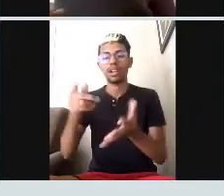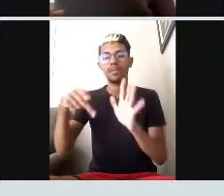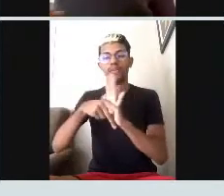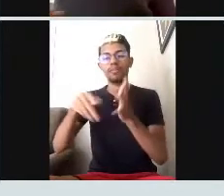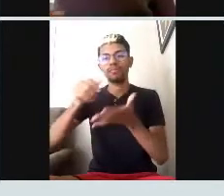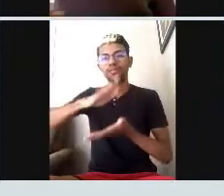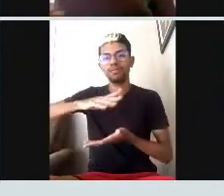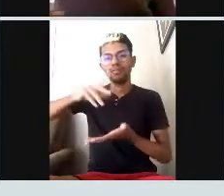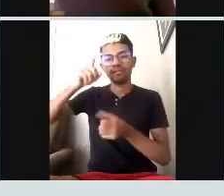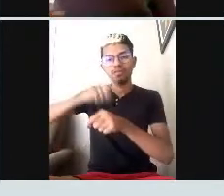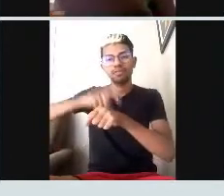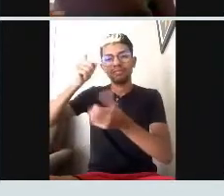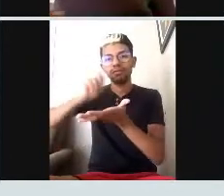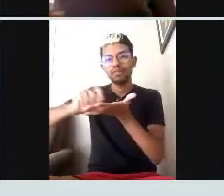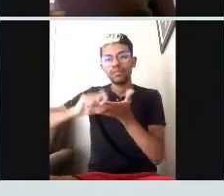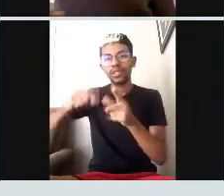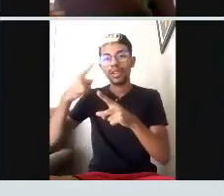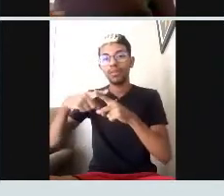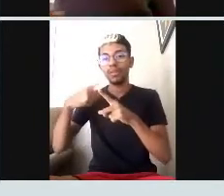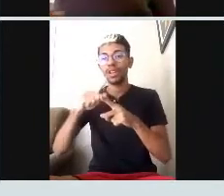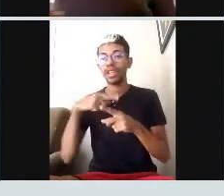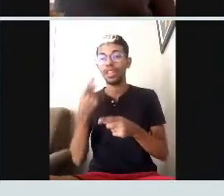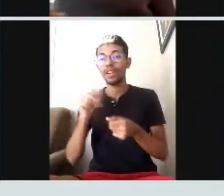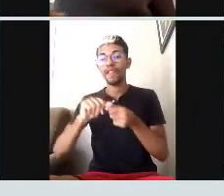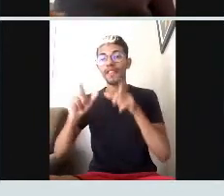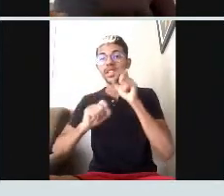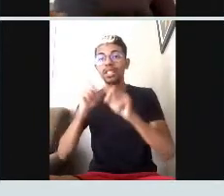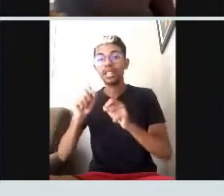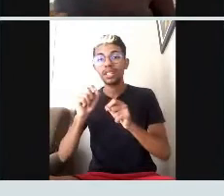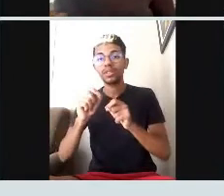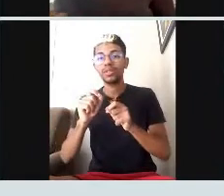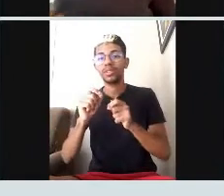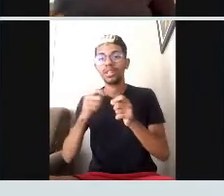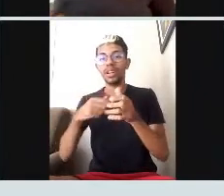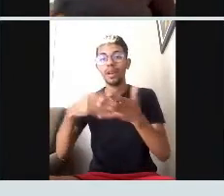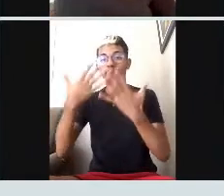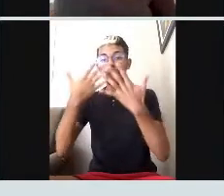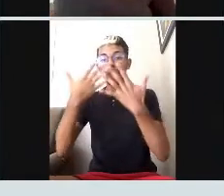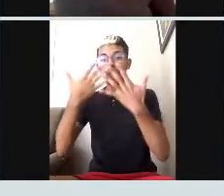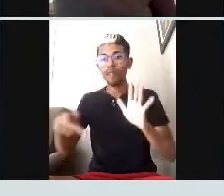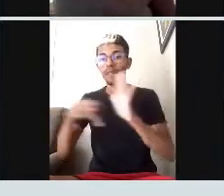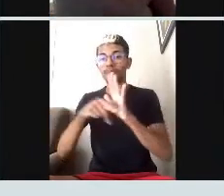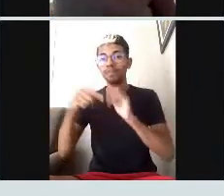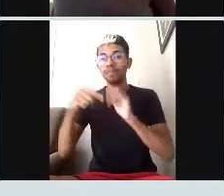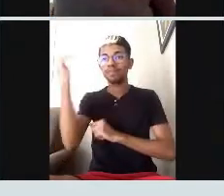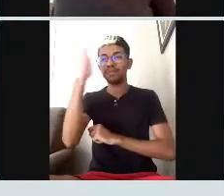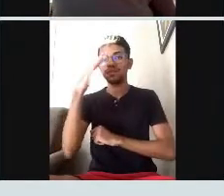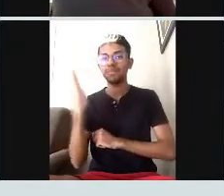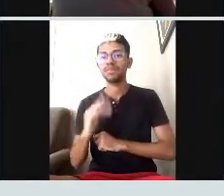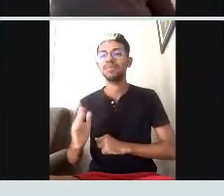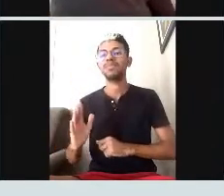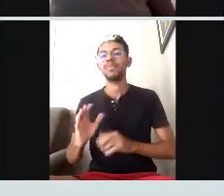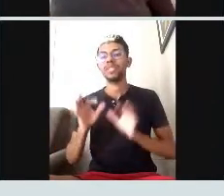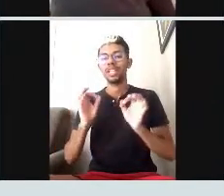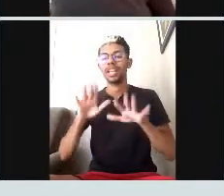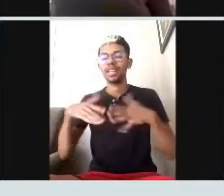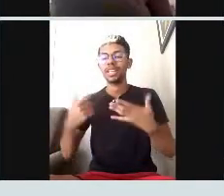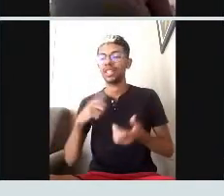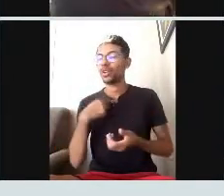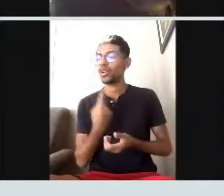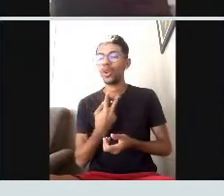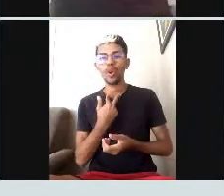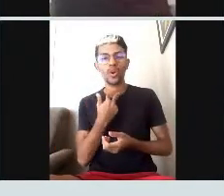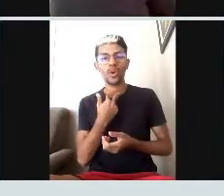Porque a gente está se tratando de um exame de ordem nacional, né? Então a gente não pode utilizar um vocabulário que a gente